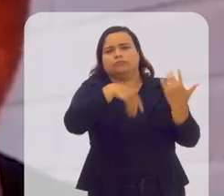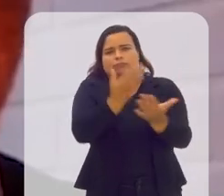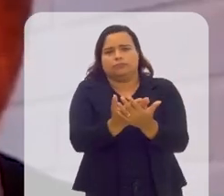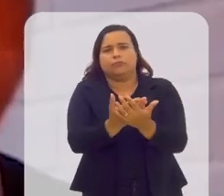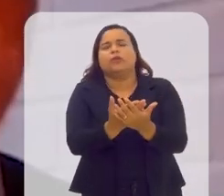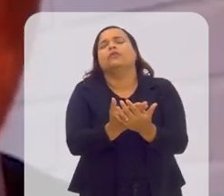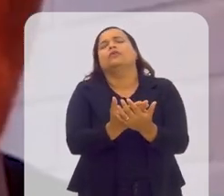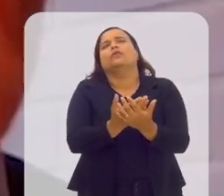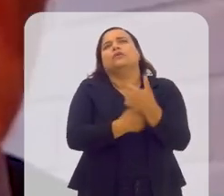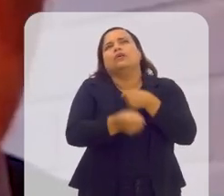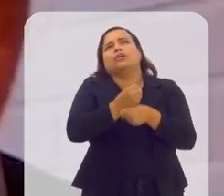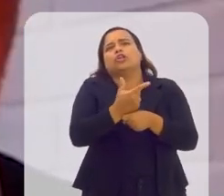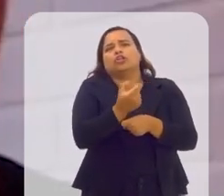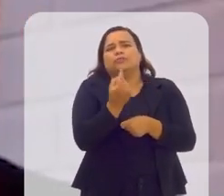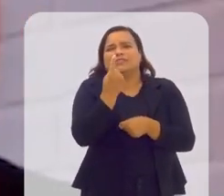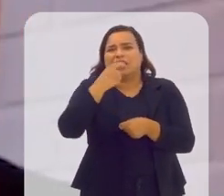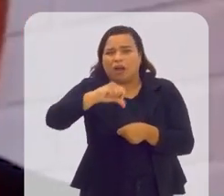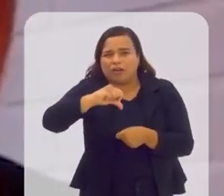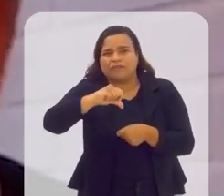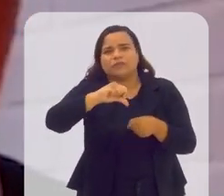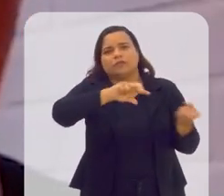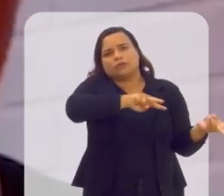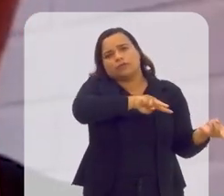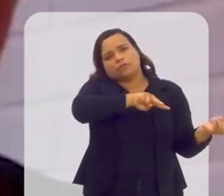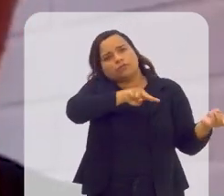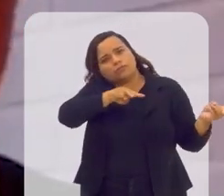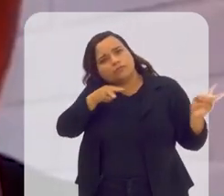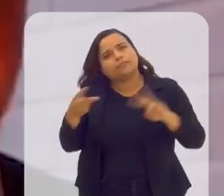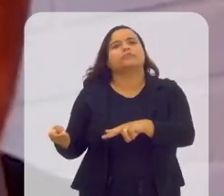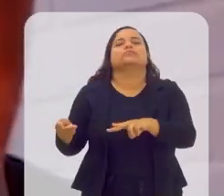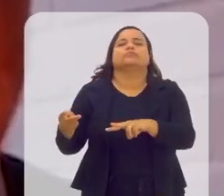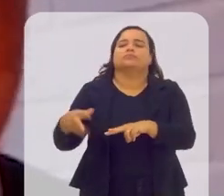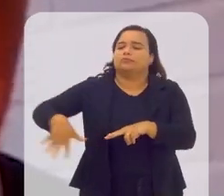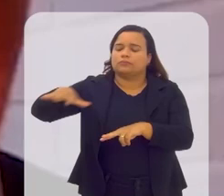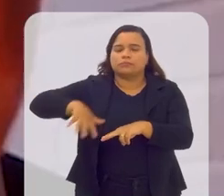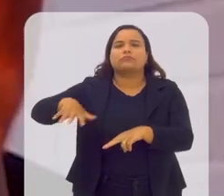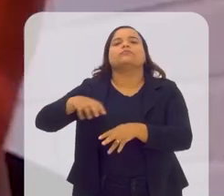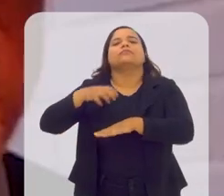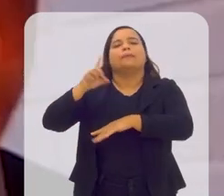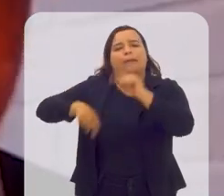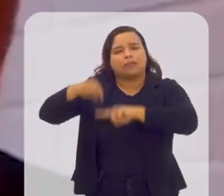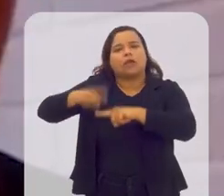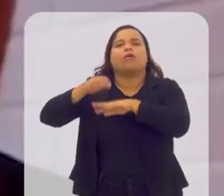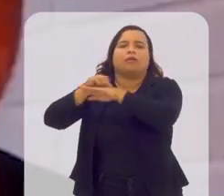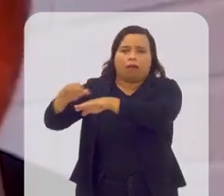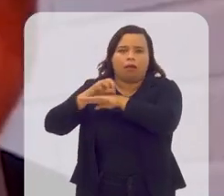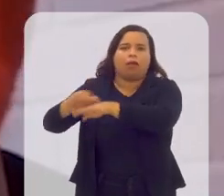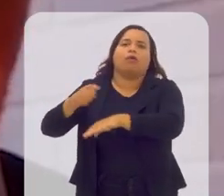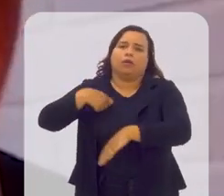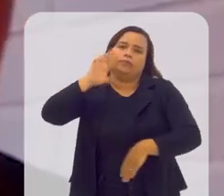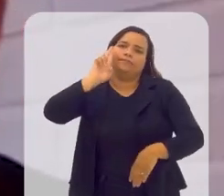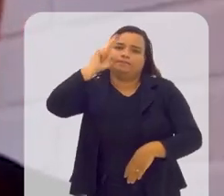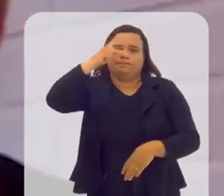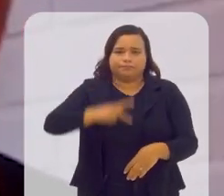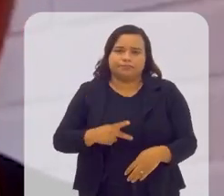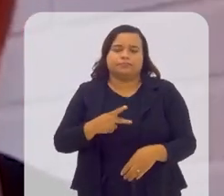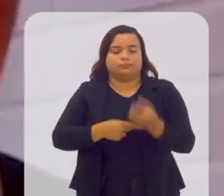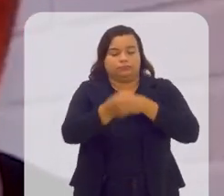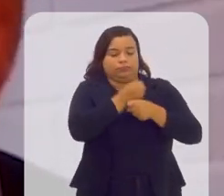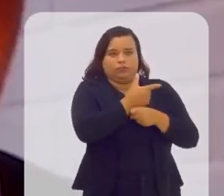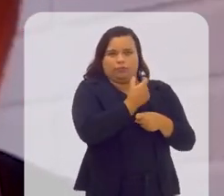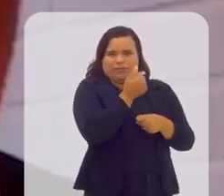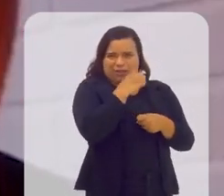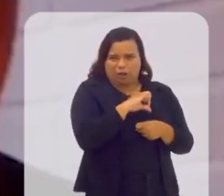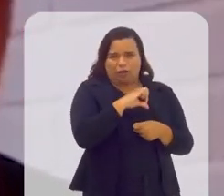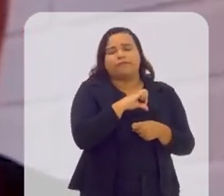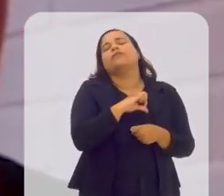e em 2019 foi transferido para o setor de cargas, que eu estou presidindo atualmente desde 2019, e vou